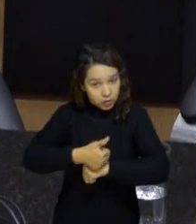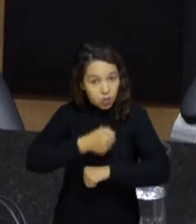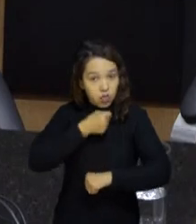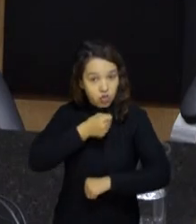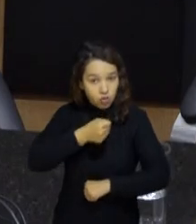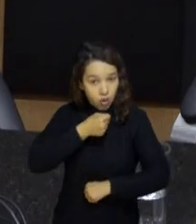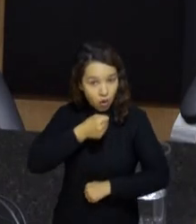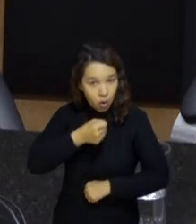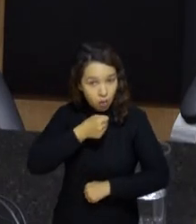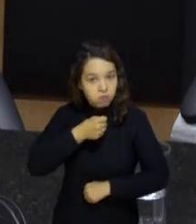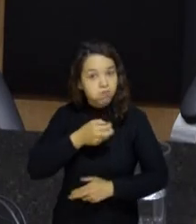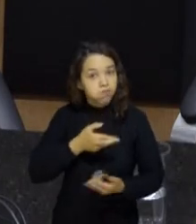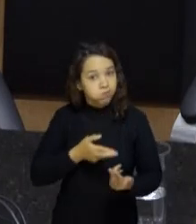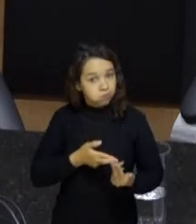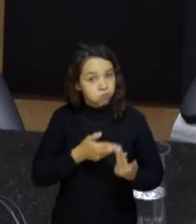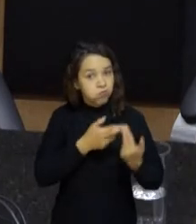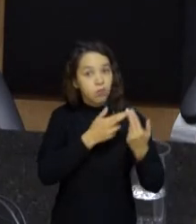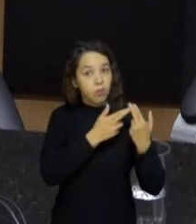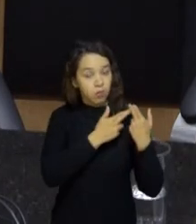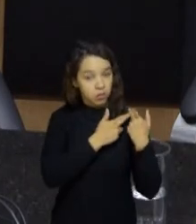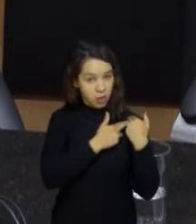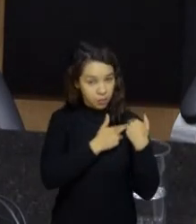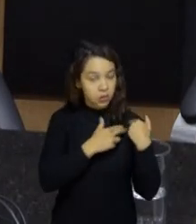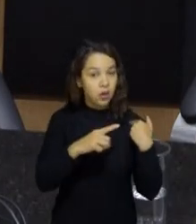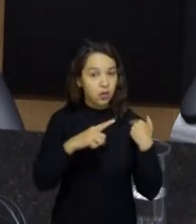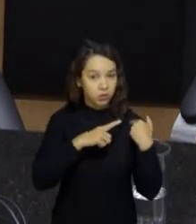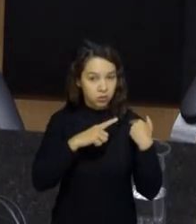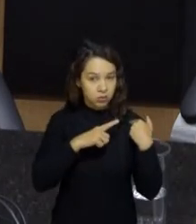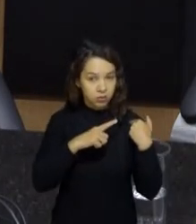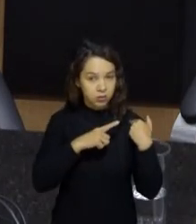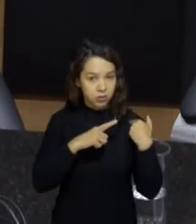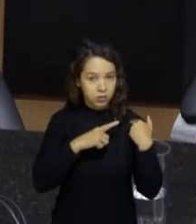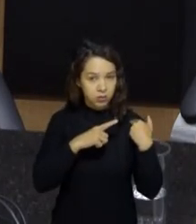responsabilidade que vocês têm. E é você, Marcelo.